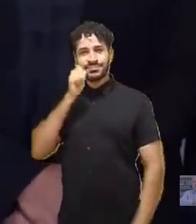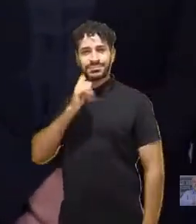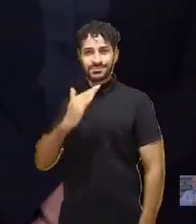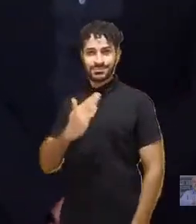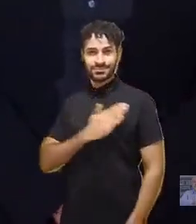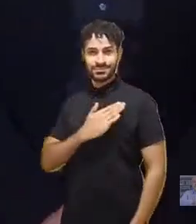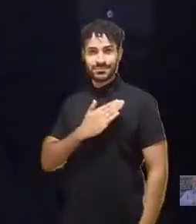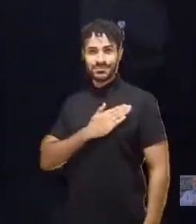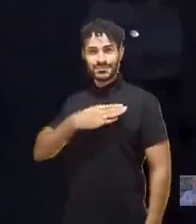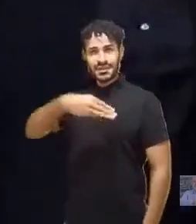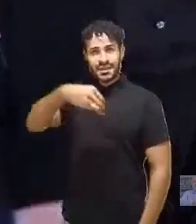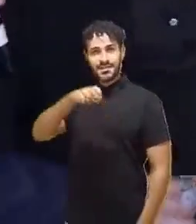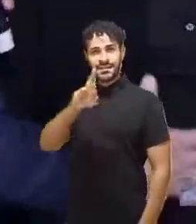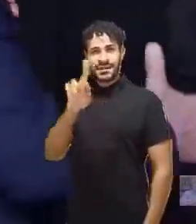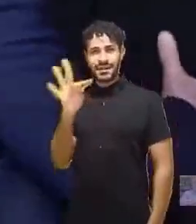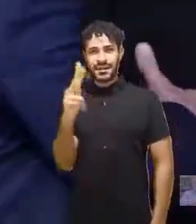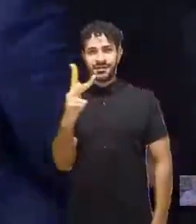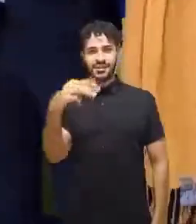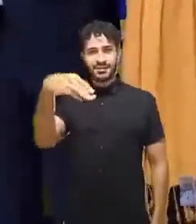Margareth Menezes